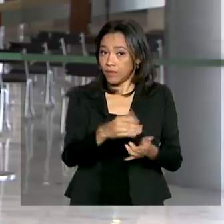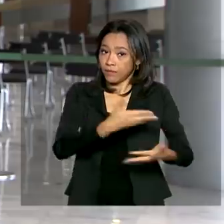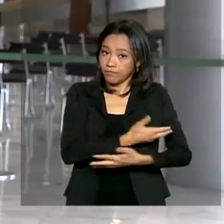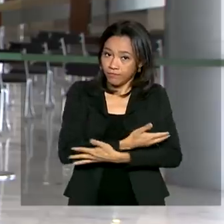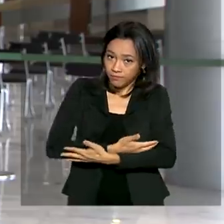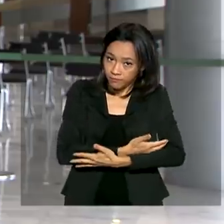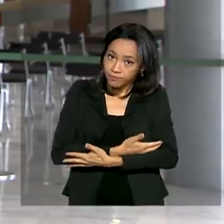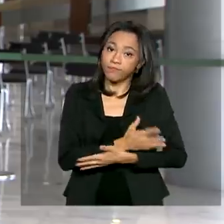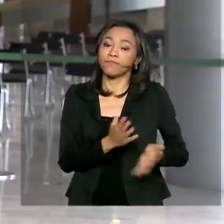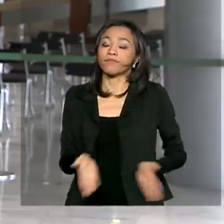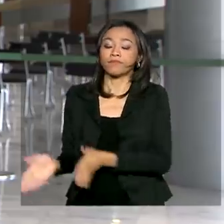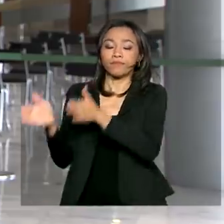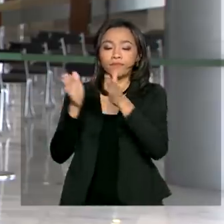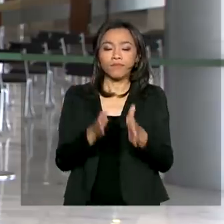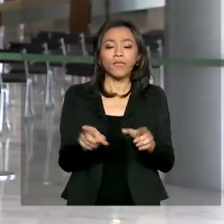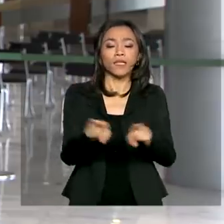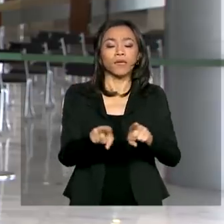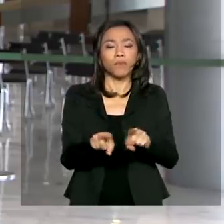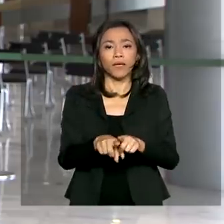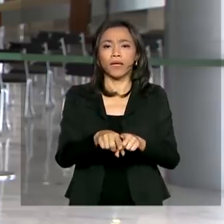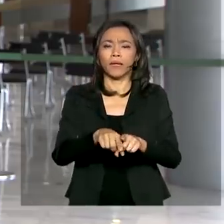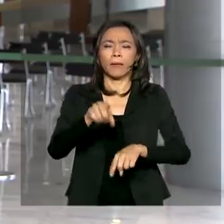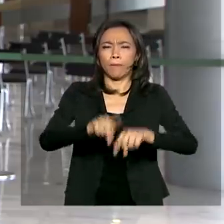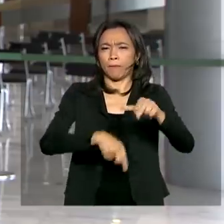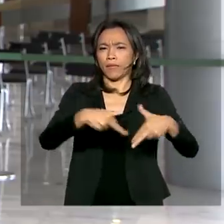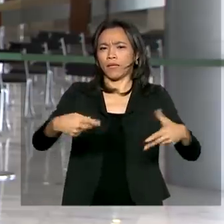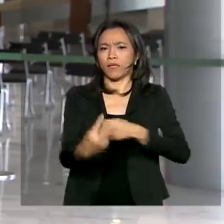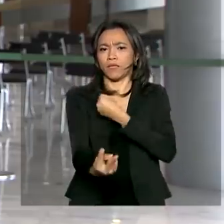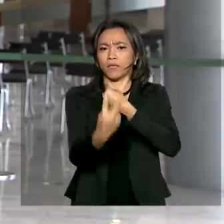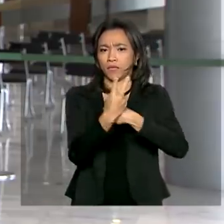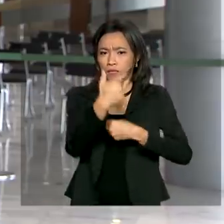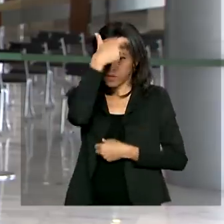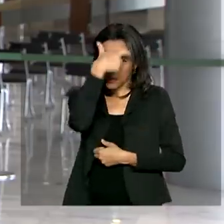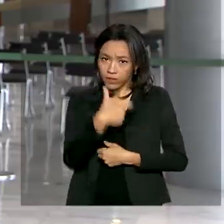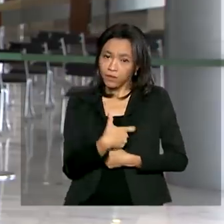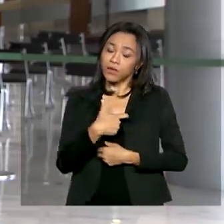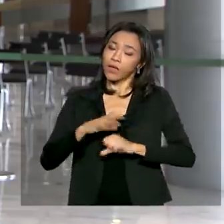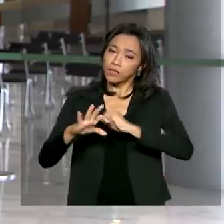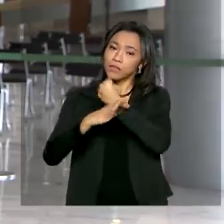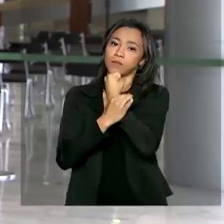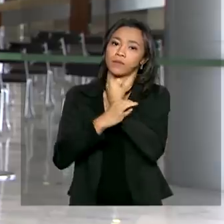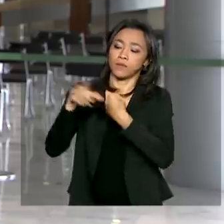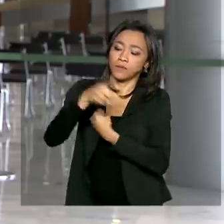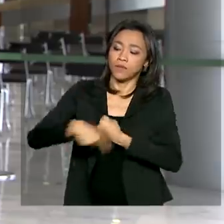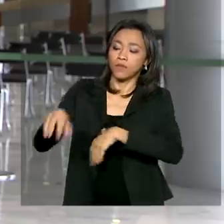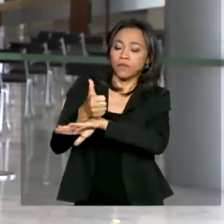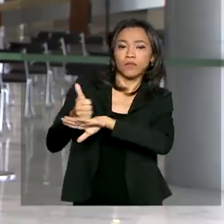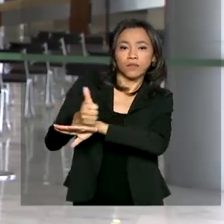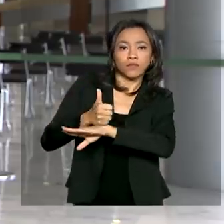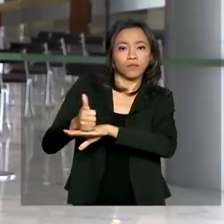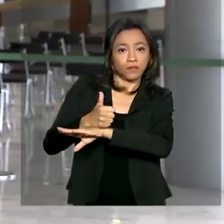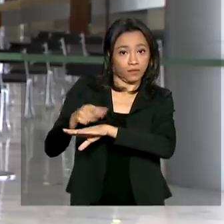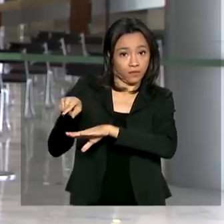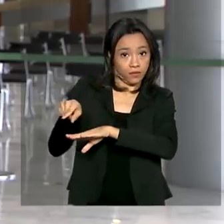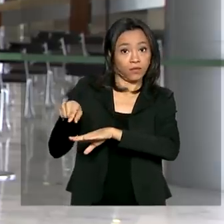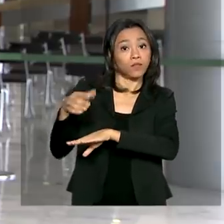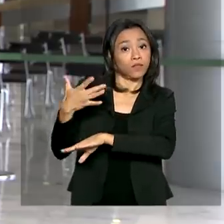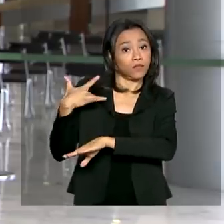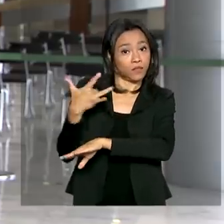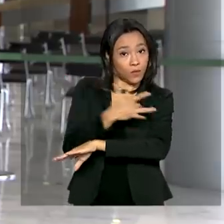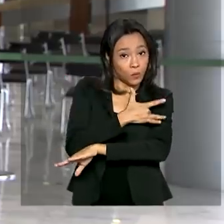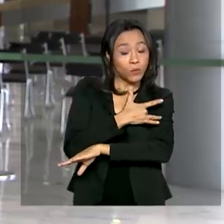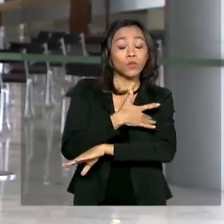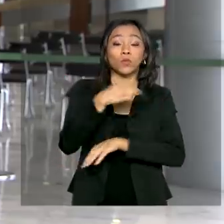em equipamentos de proteção individual para garantir a segurança dos profissionais que atuam na linha de frente, o Ministério da